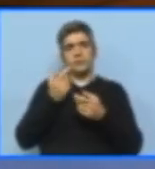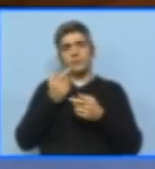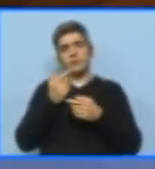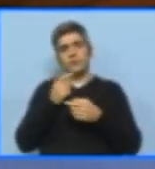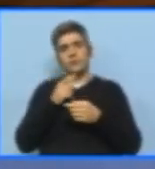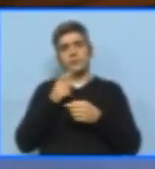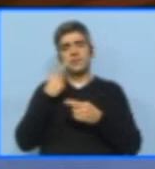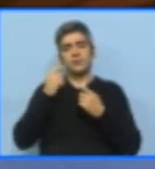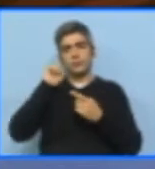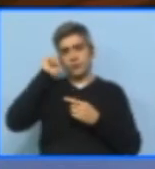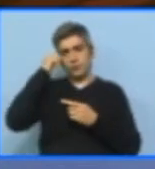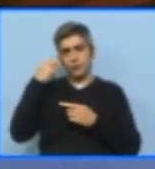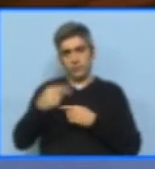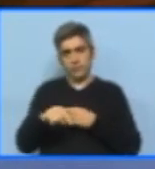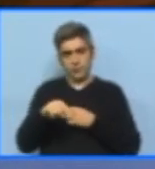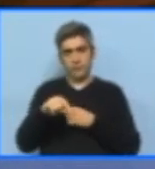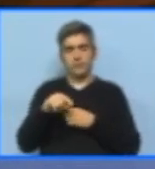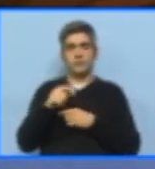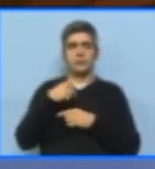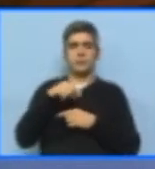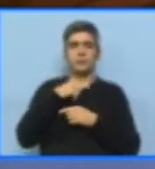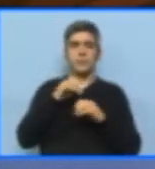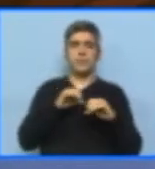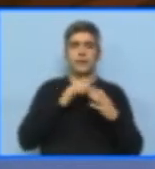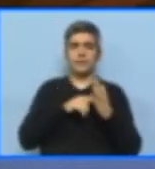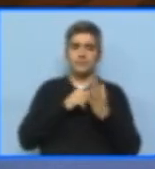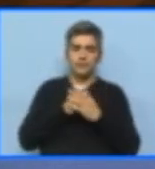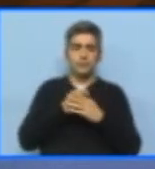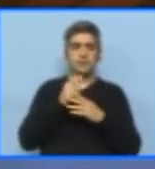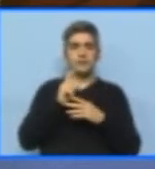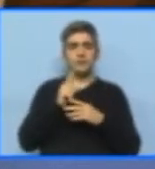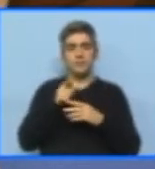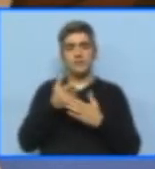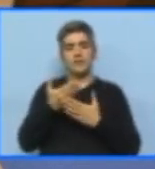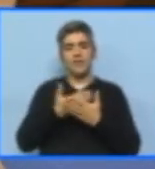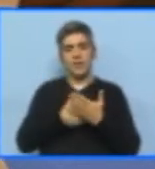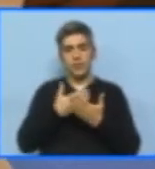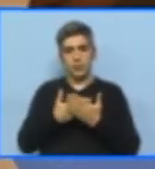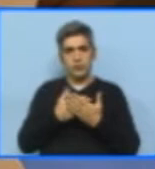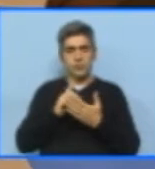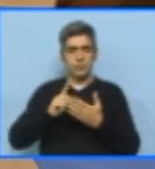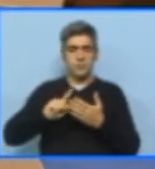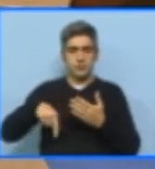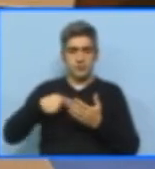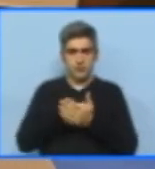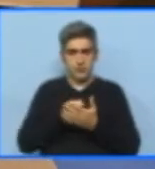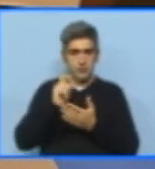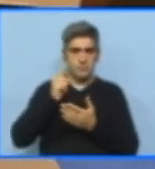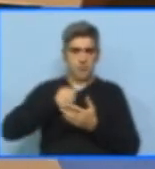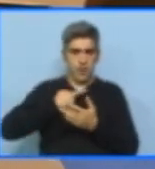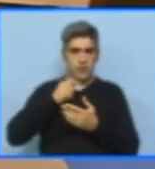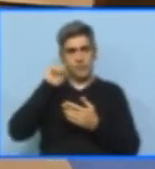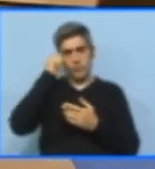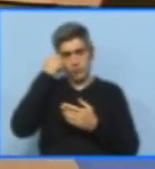às vezes tem prejuízos. Não é? Mas nós, desde o início, que sabemos que essa fatura tem que ser paga. Temos que assumir os prejuízos